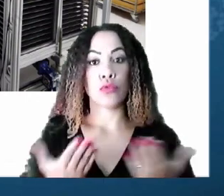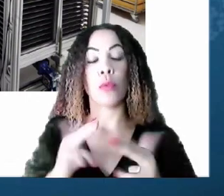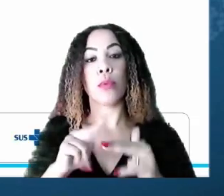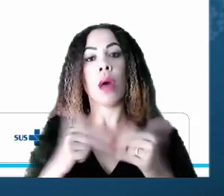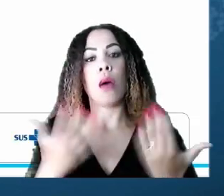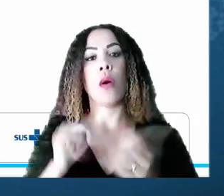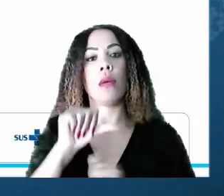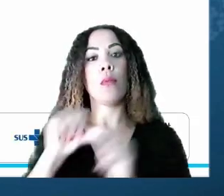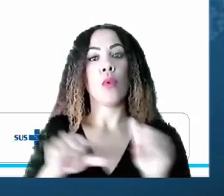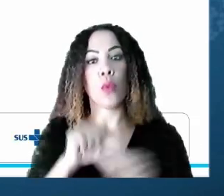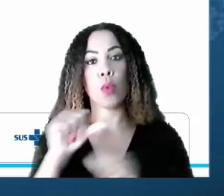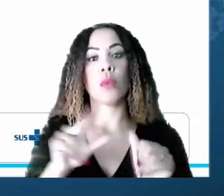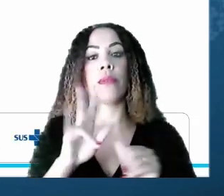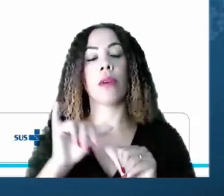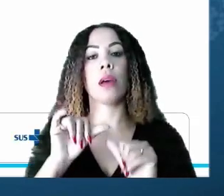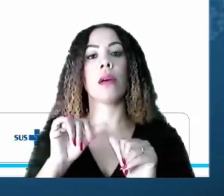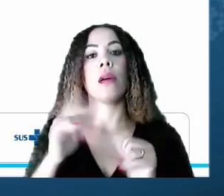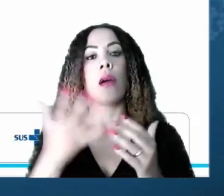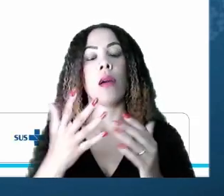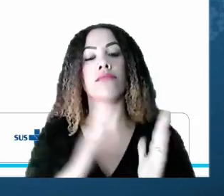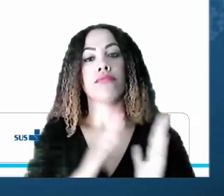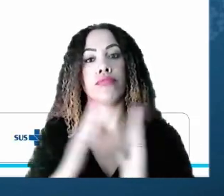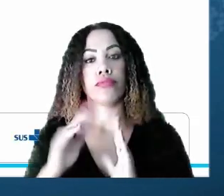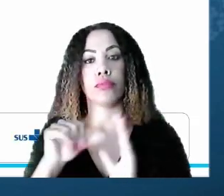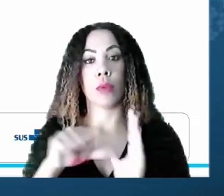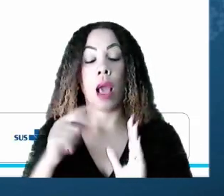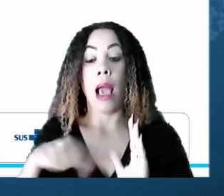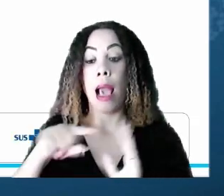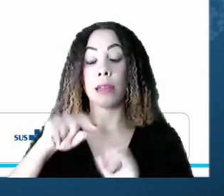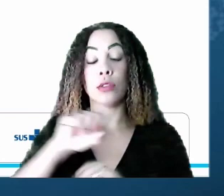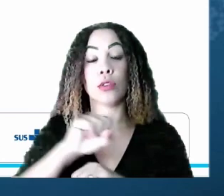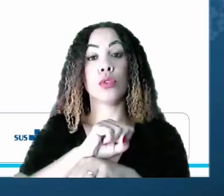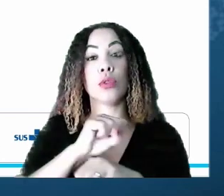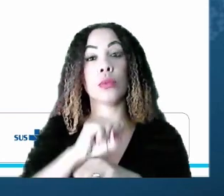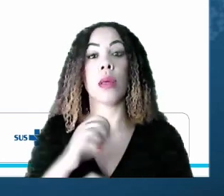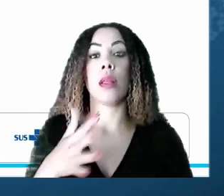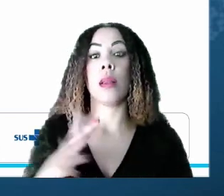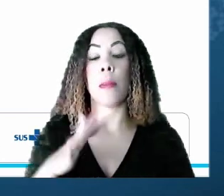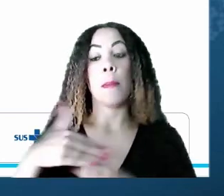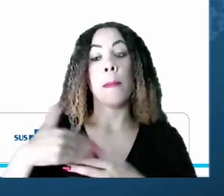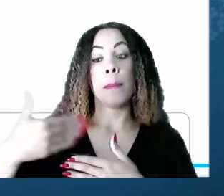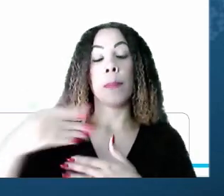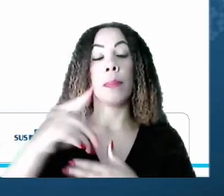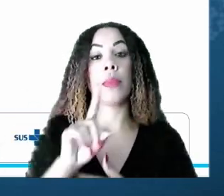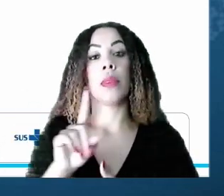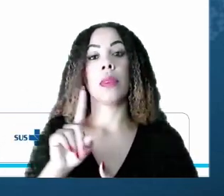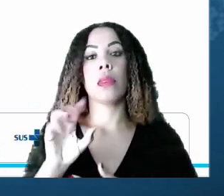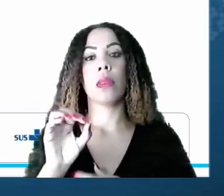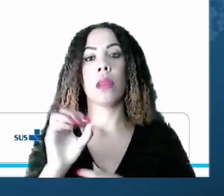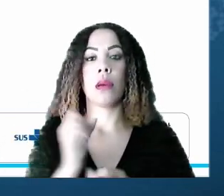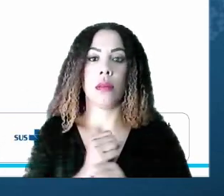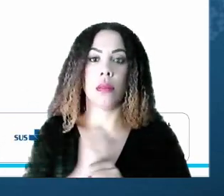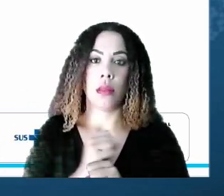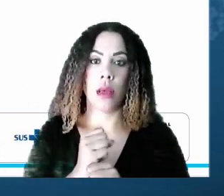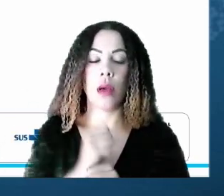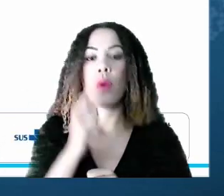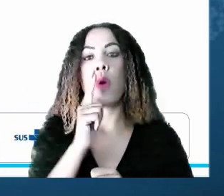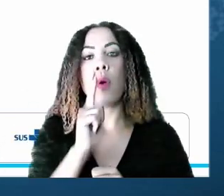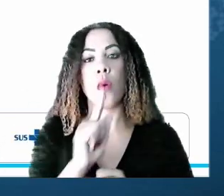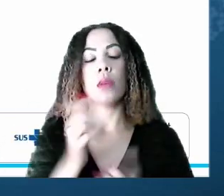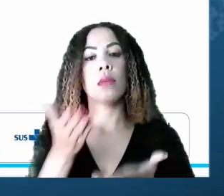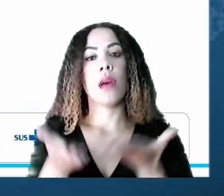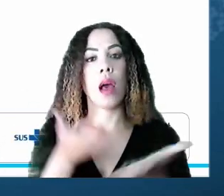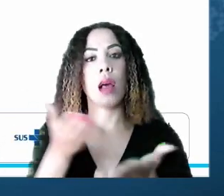esse escalonamento. E a gente espera, pelo menos nos próximos 10 anos, cobrir uma população, 1/3